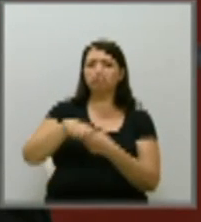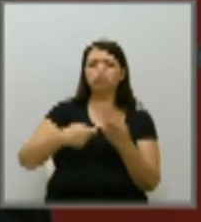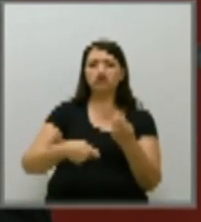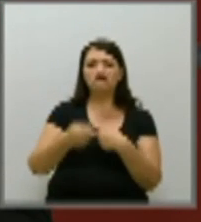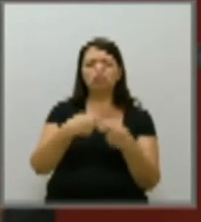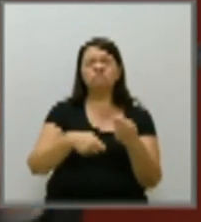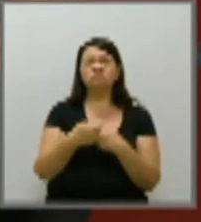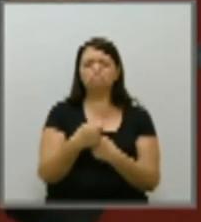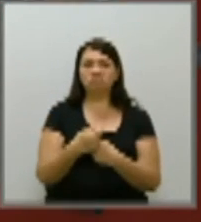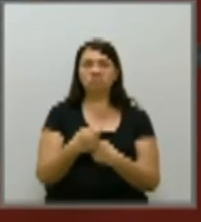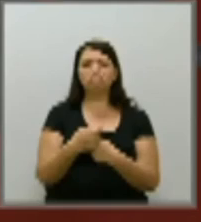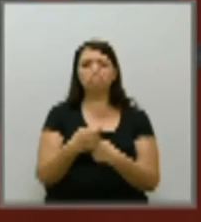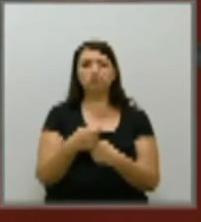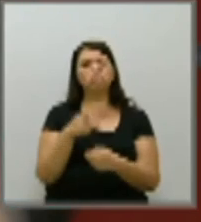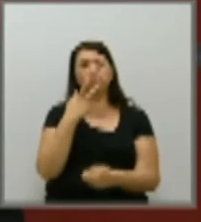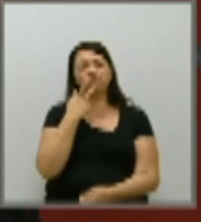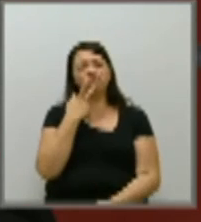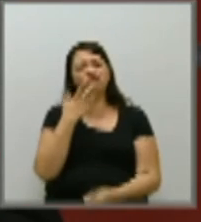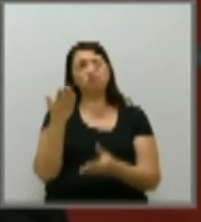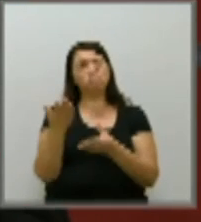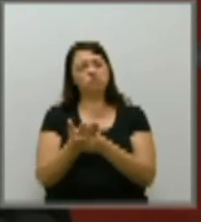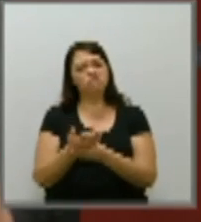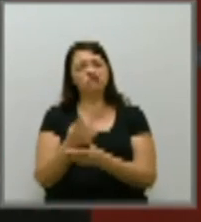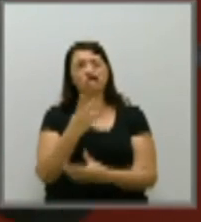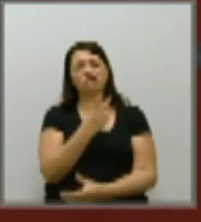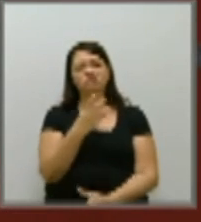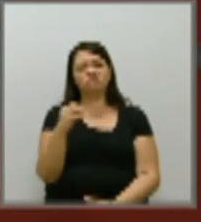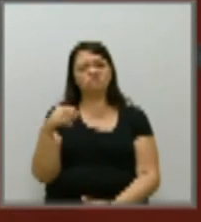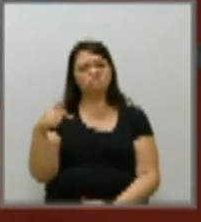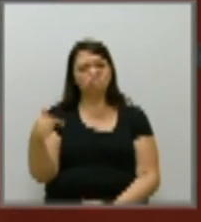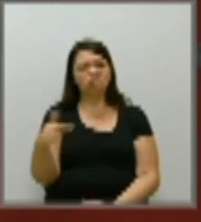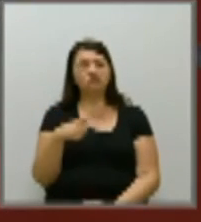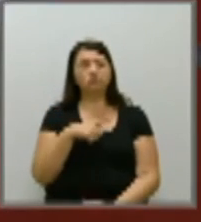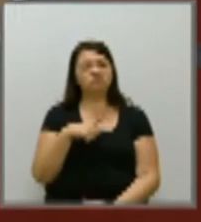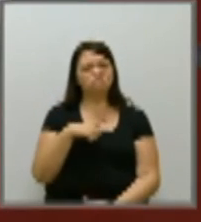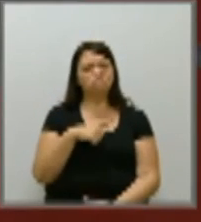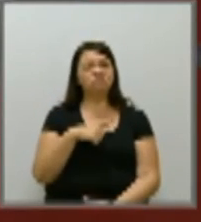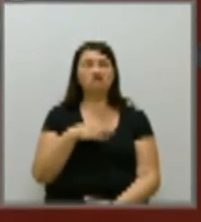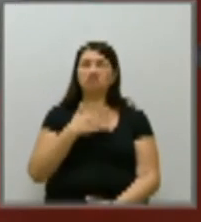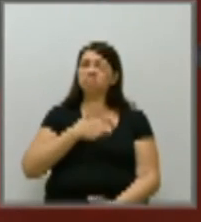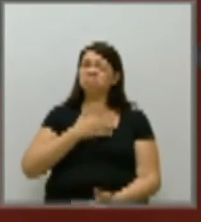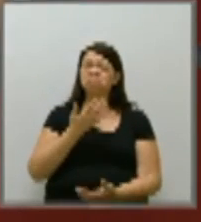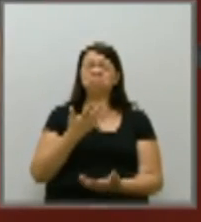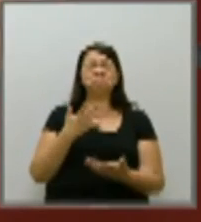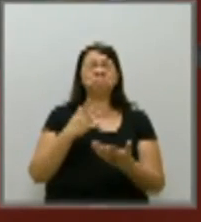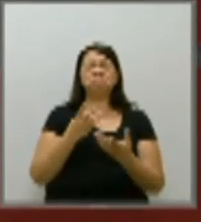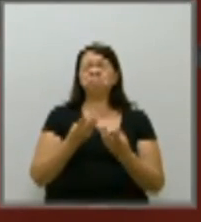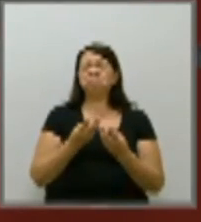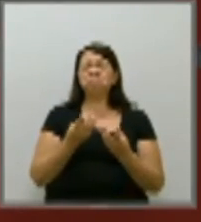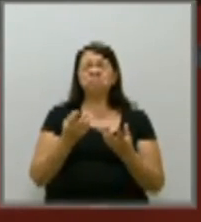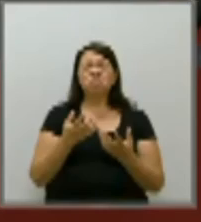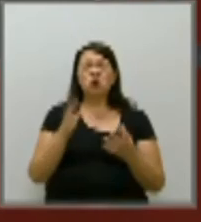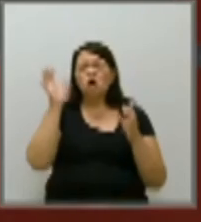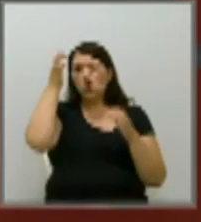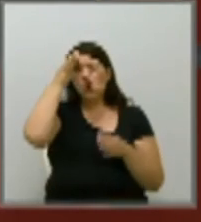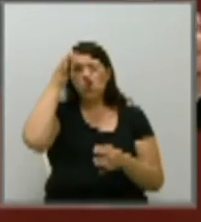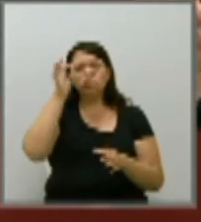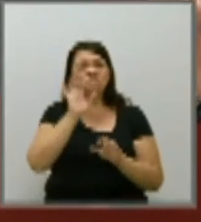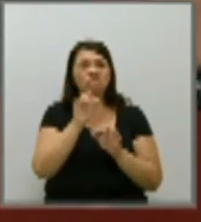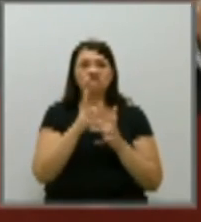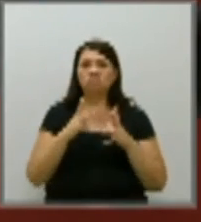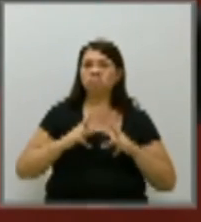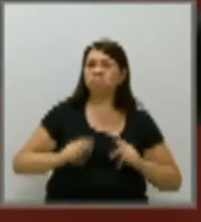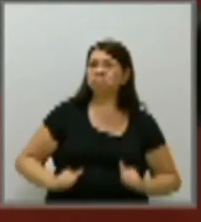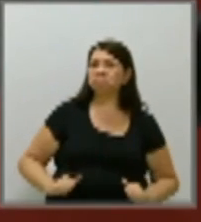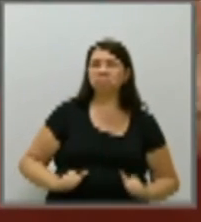cidade. O senhor se refere a dois processos do ano de 2007, que eu tenho tranquilidade emocional, tenho a consciência tranquila, está lá na justiça e ela que